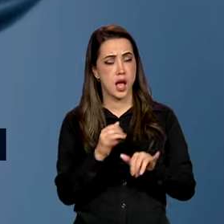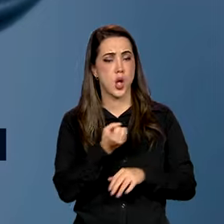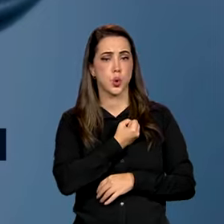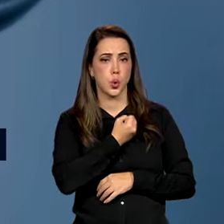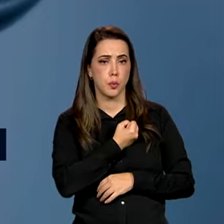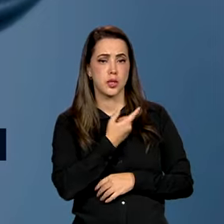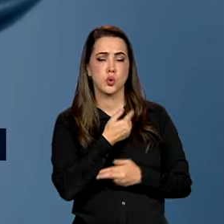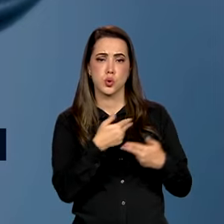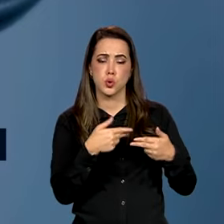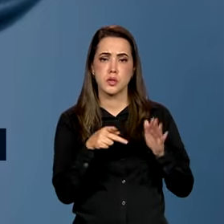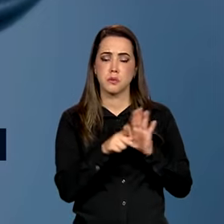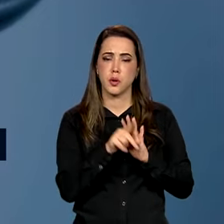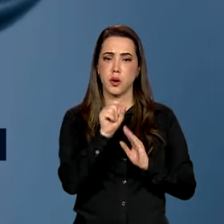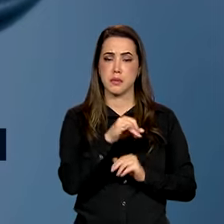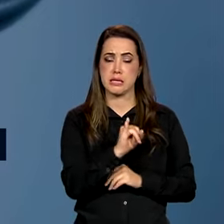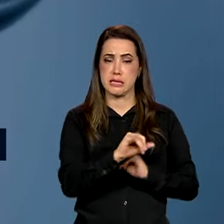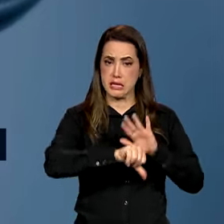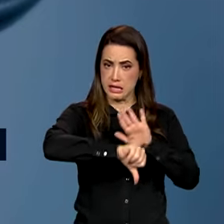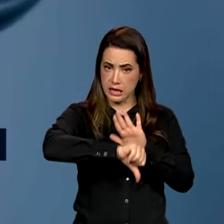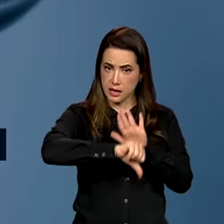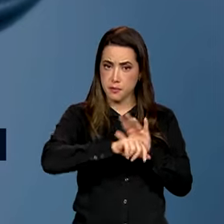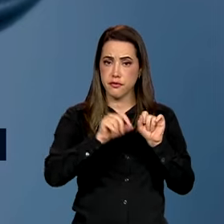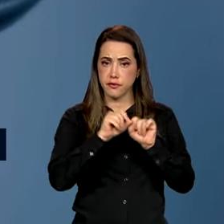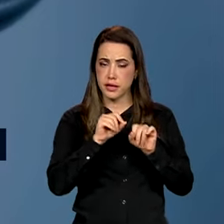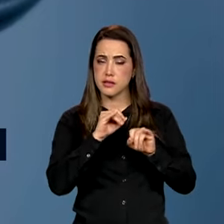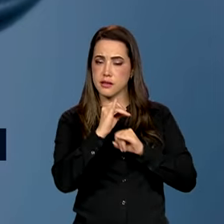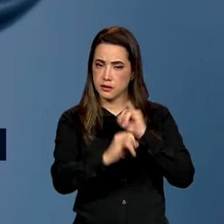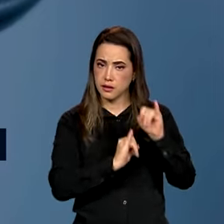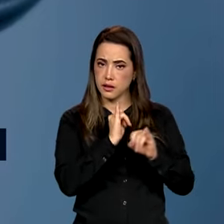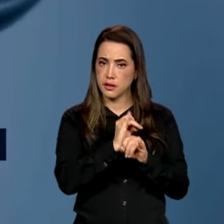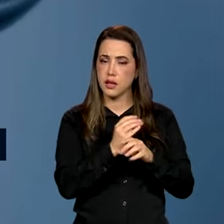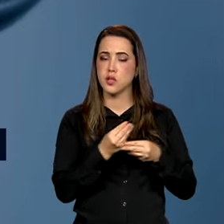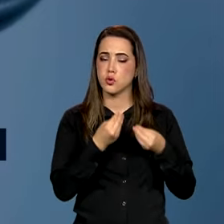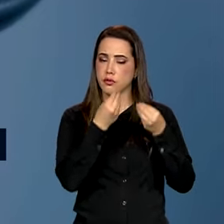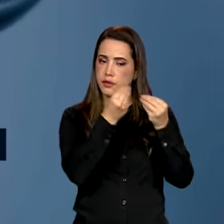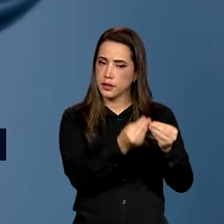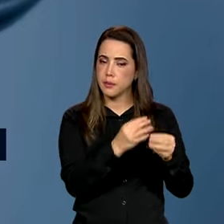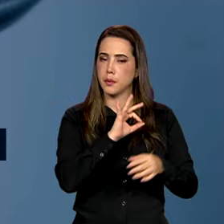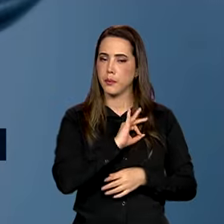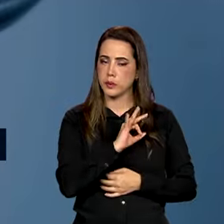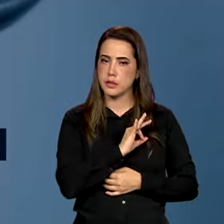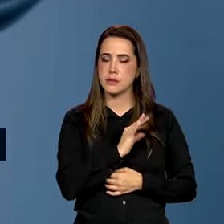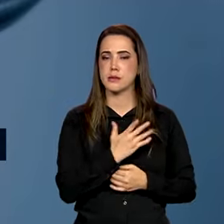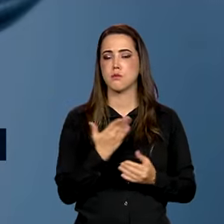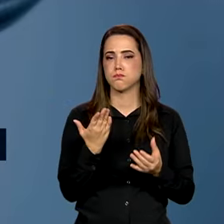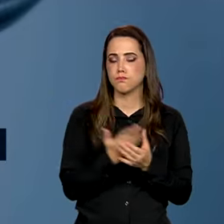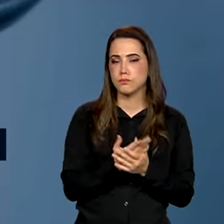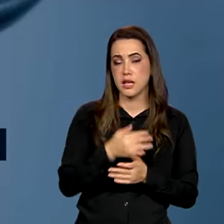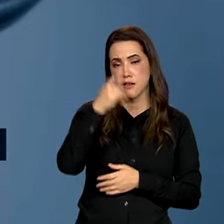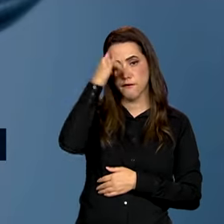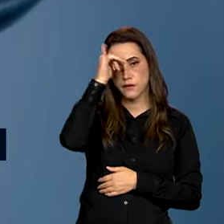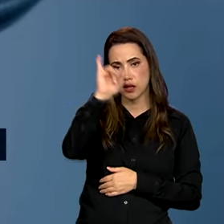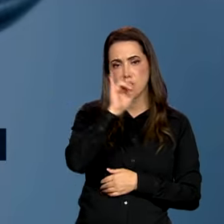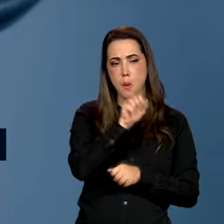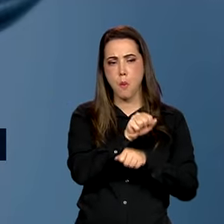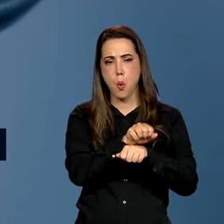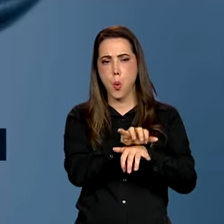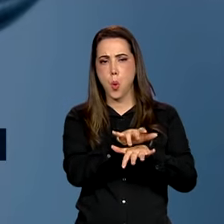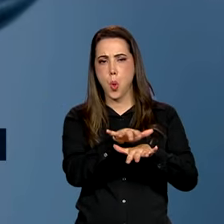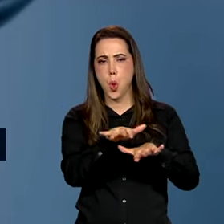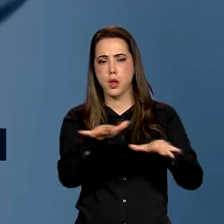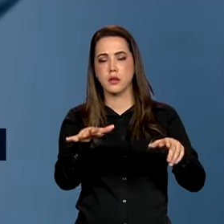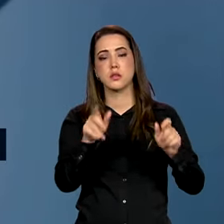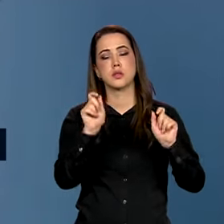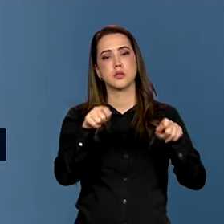registro de práticas Ilegais para facilitar a investigação policial e atuar para impedir a multiplicação de perfis